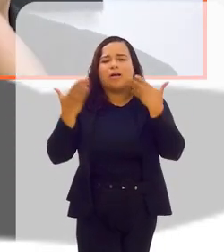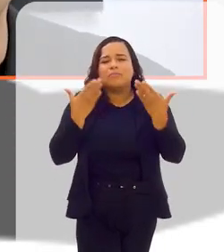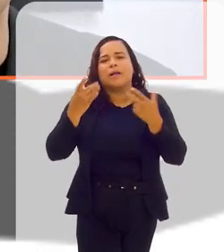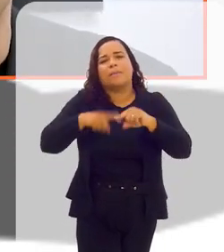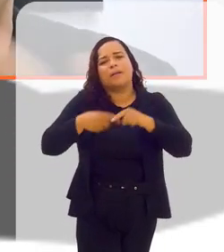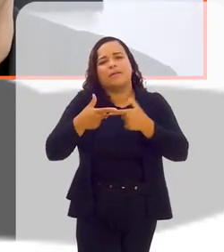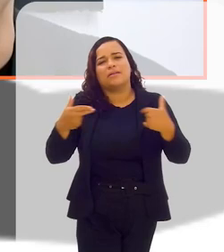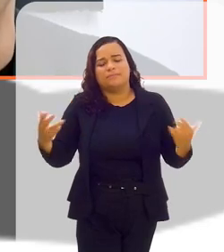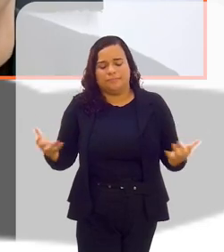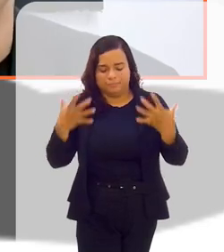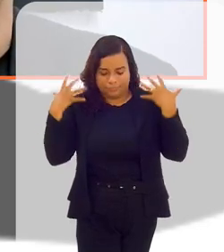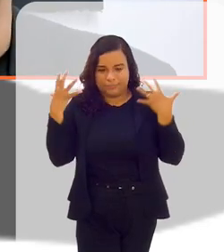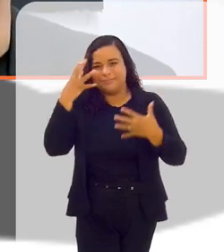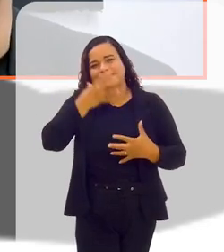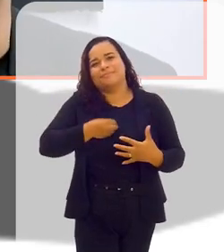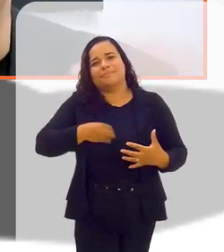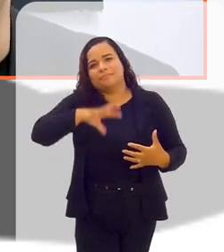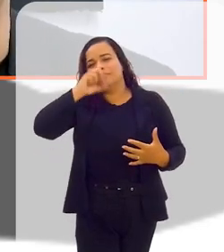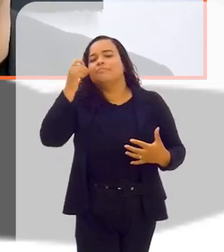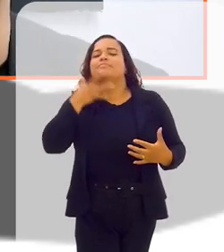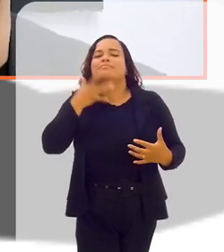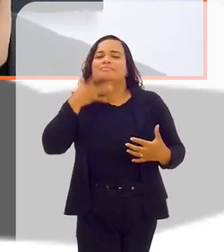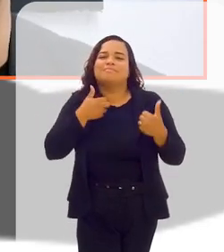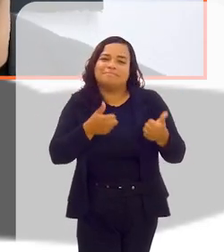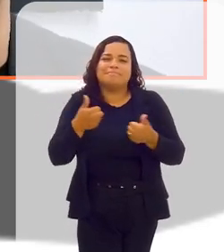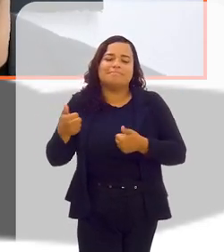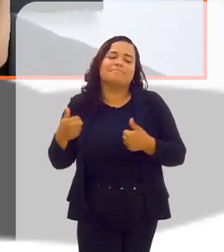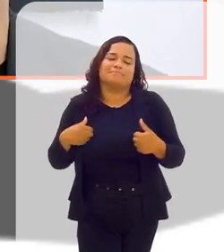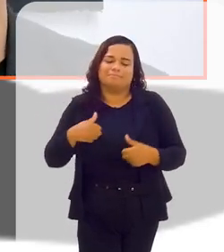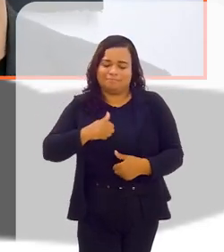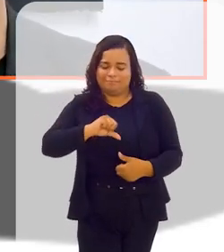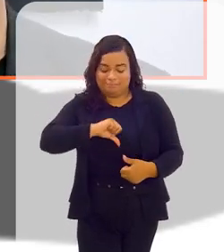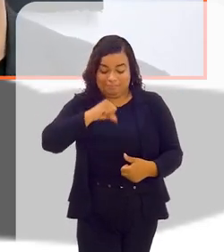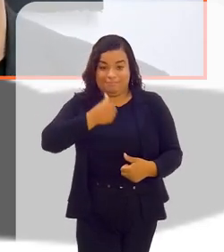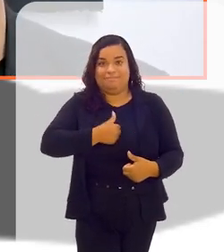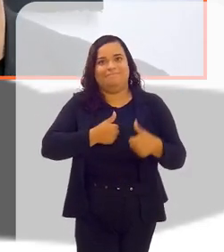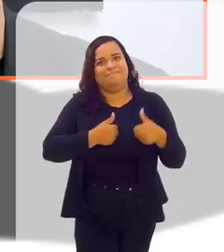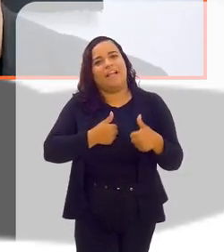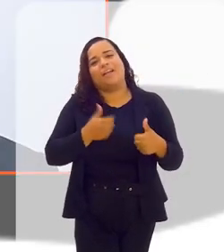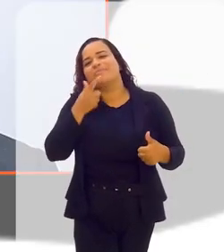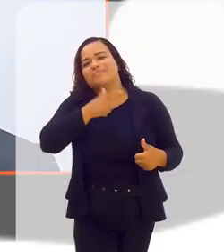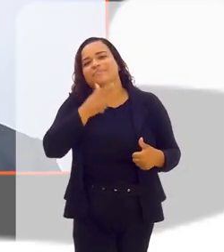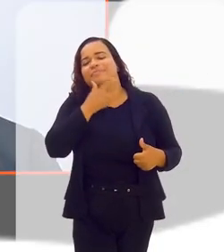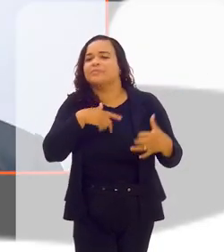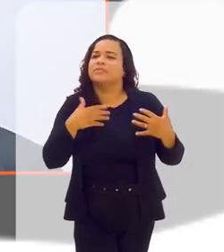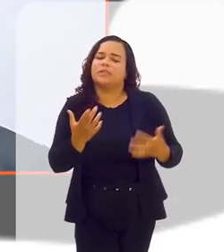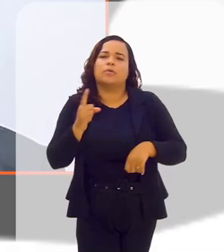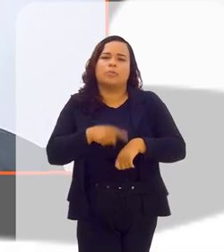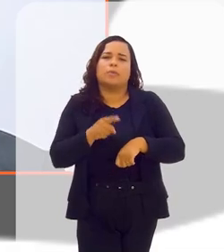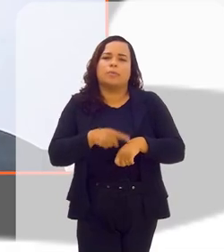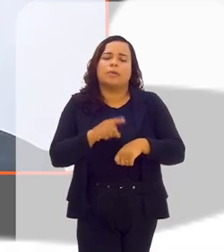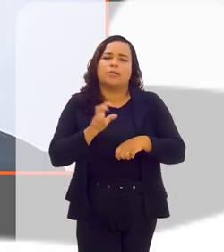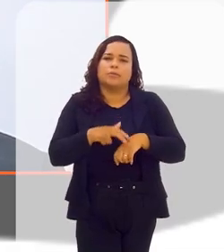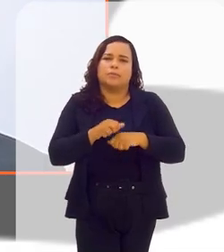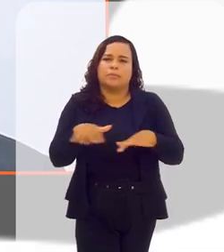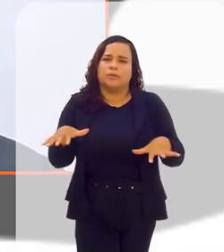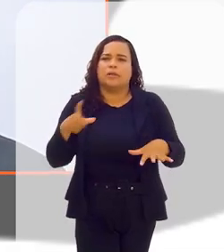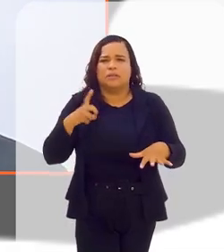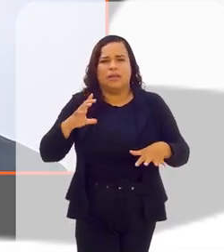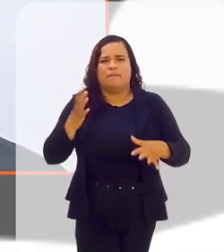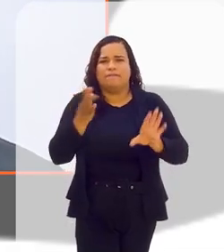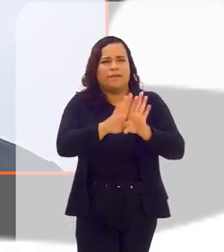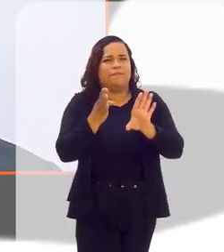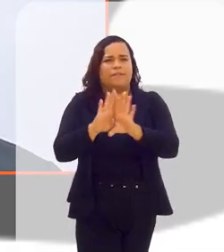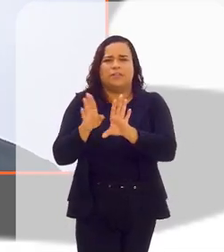que embelezam, perfumam e deixam a pessoa com autoestima elevada. E nesse momento da pandemia, que